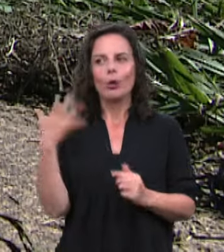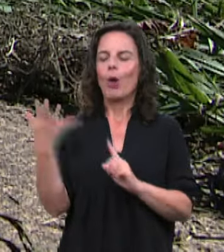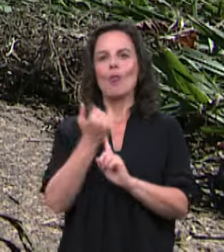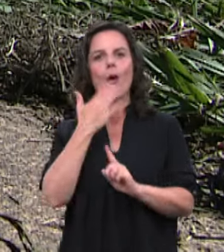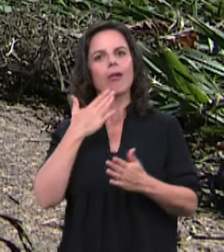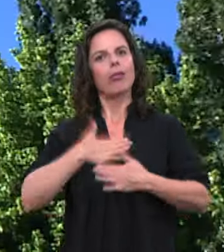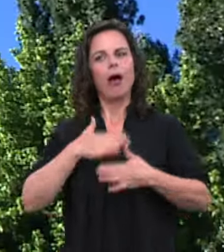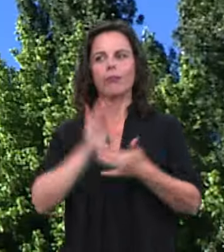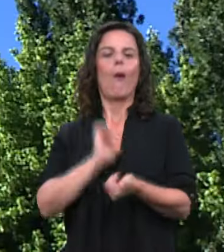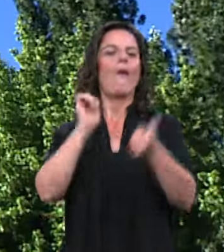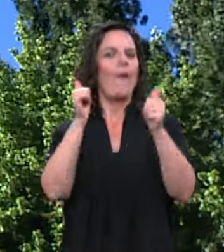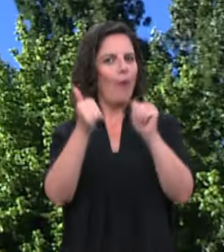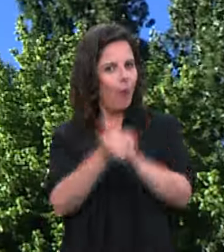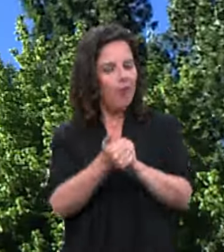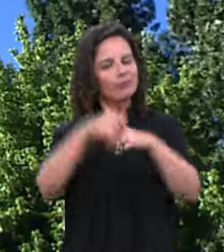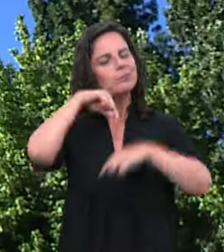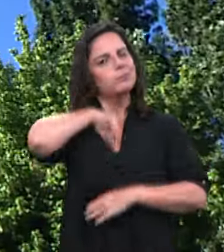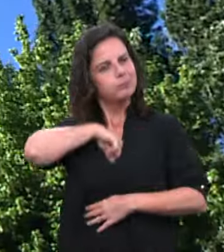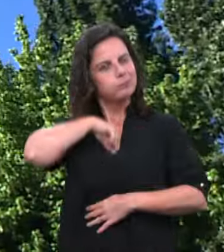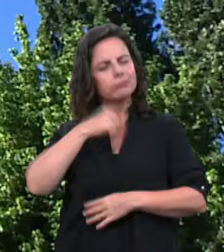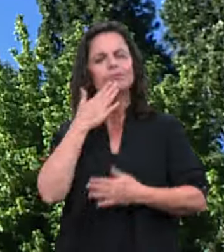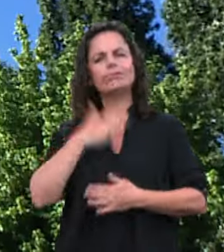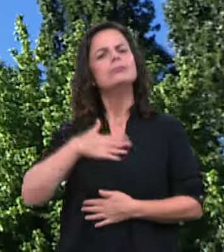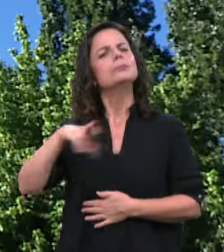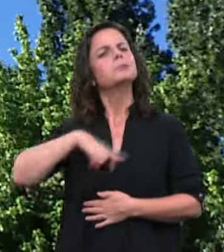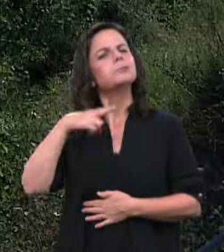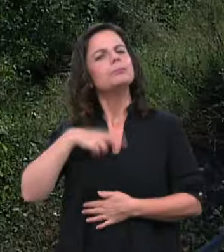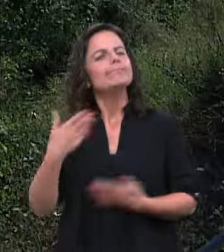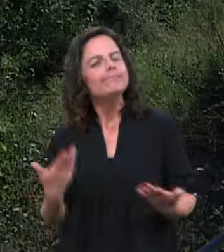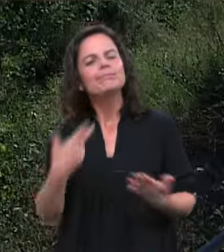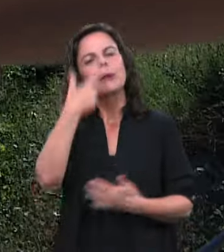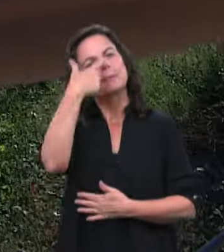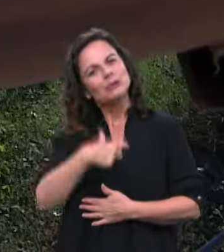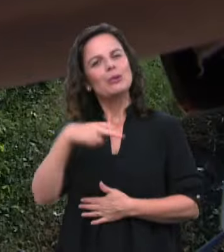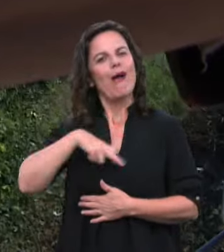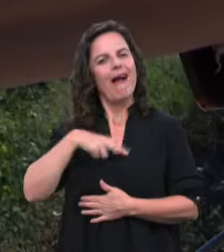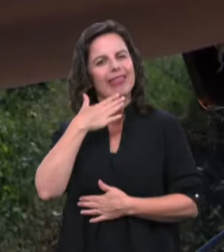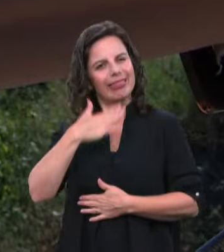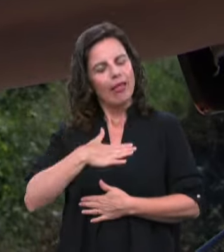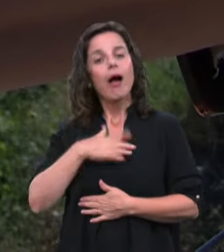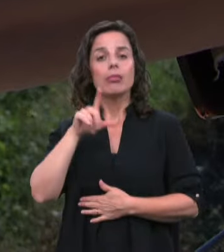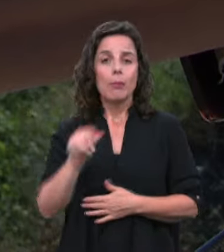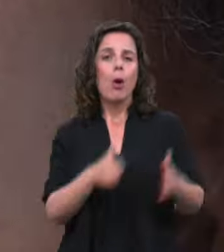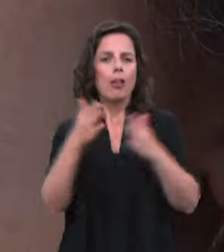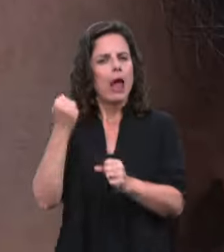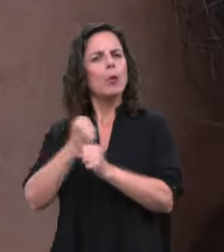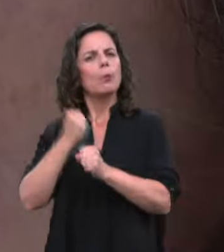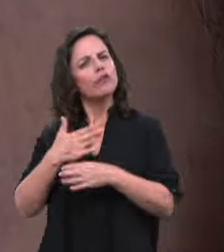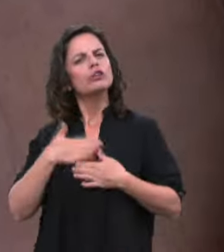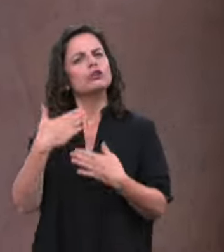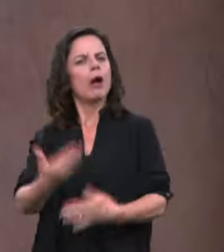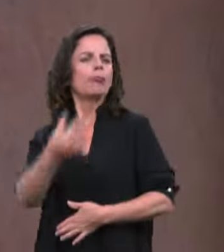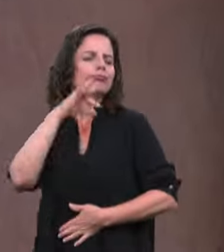muito transformador. Eu acho que de facto me enriqueceu enquanto pessoa e até enquanto profissional